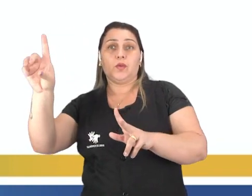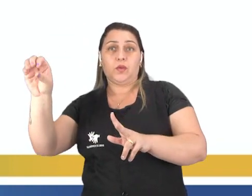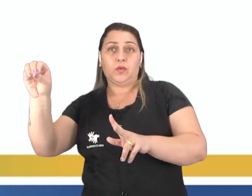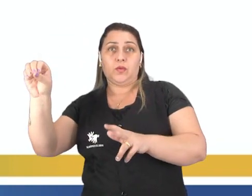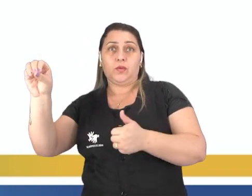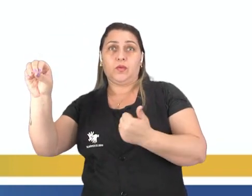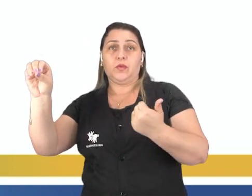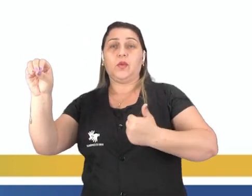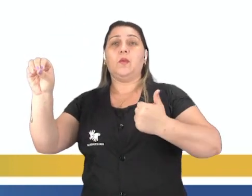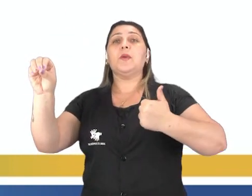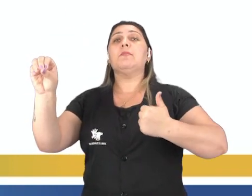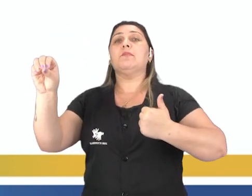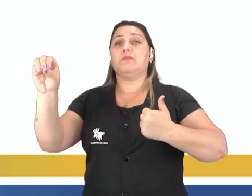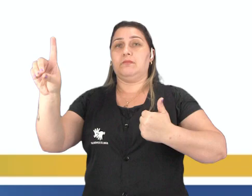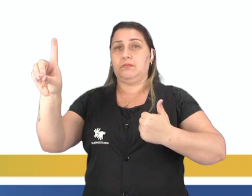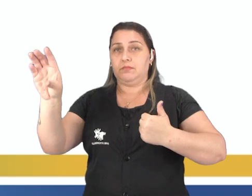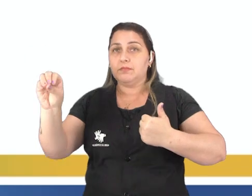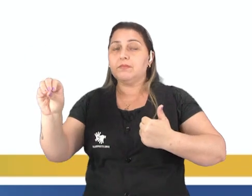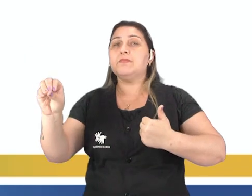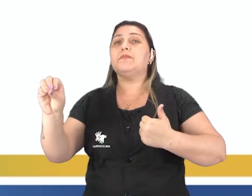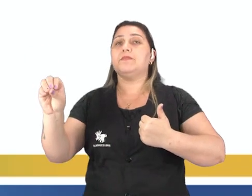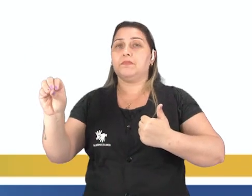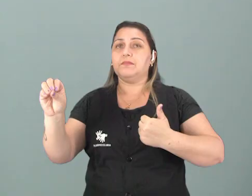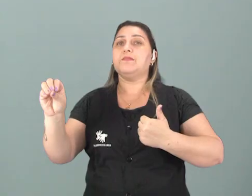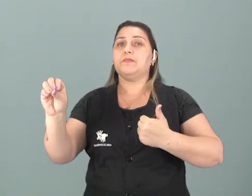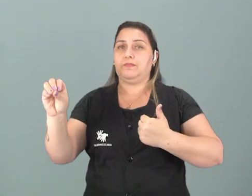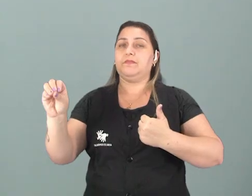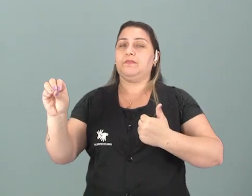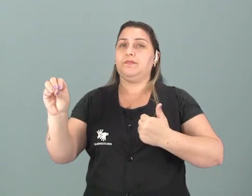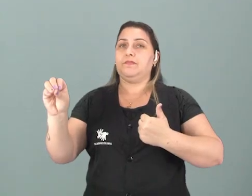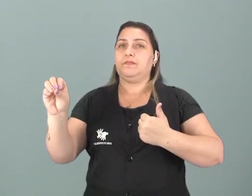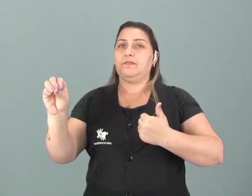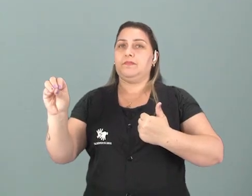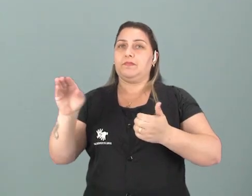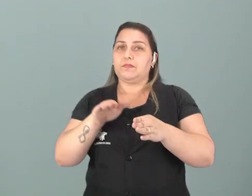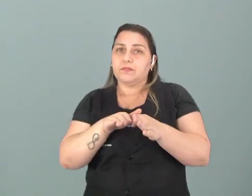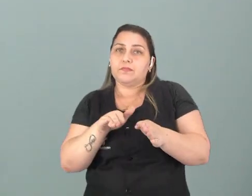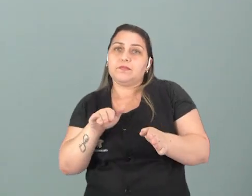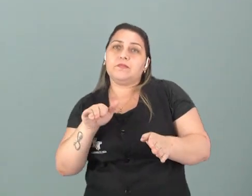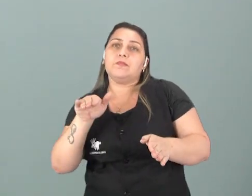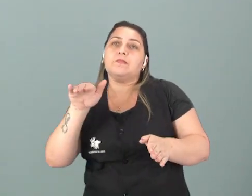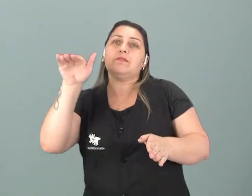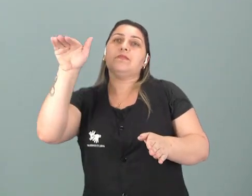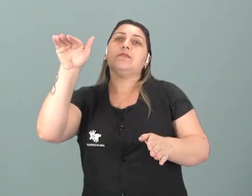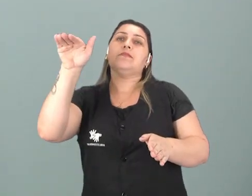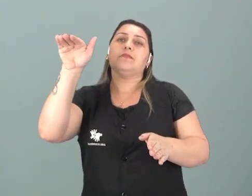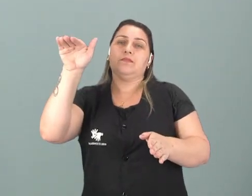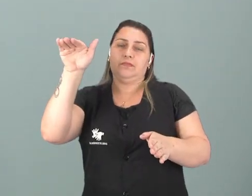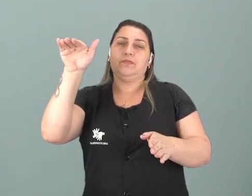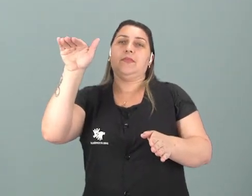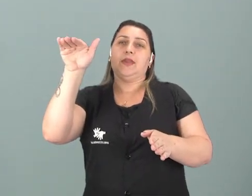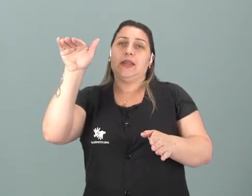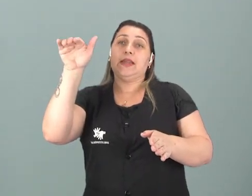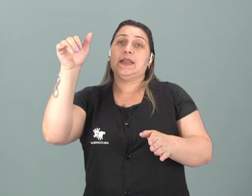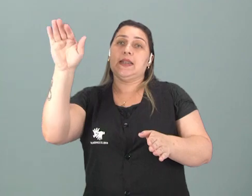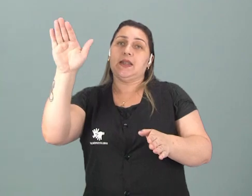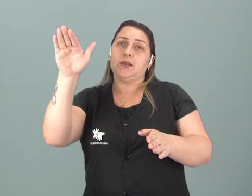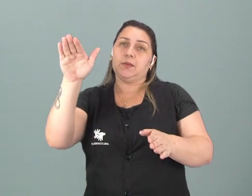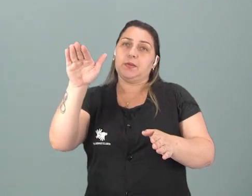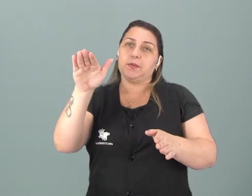Dó, dó, porque ele tá ascendendo, então ele tá ficando mais agudo. Se você